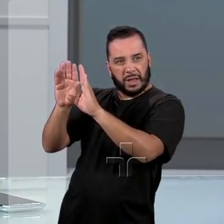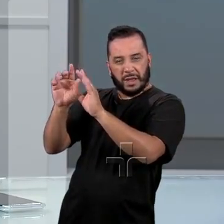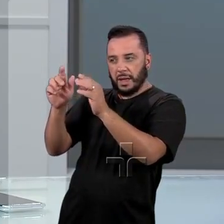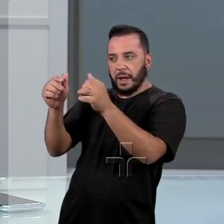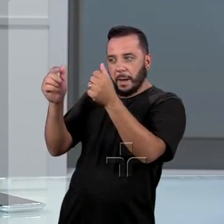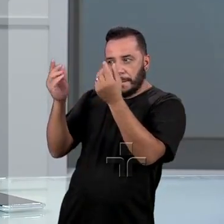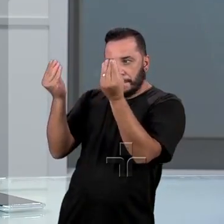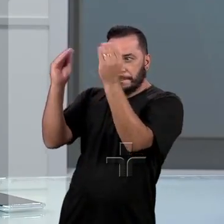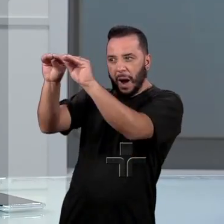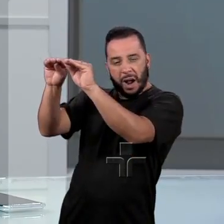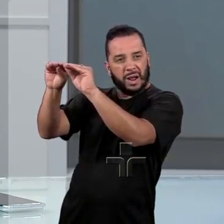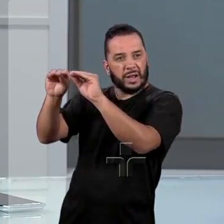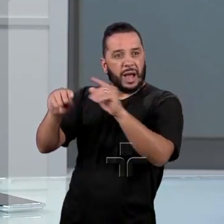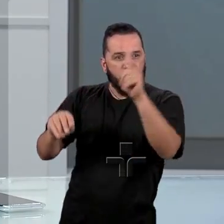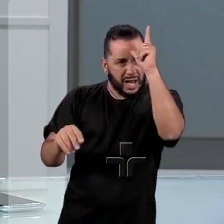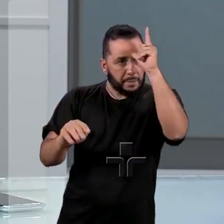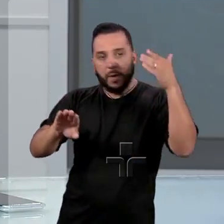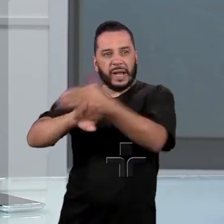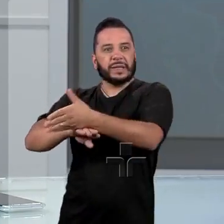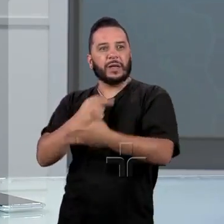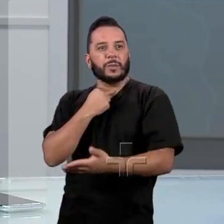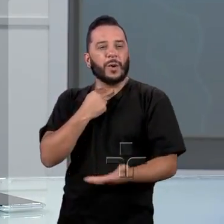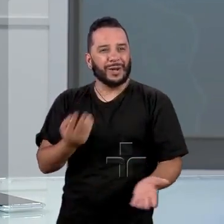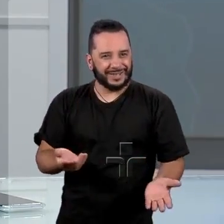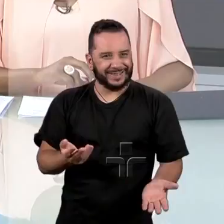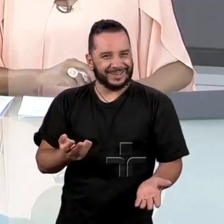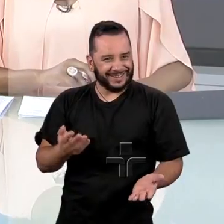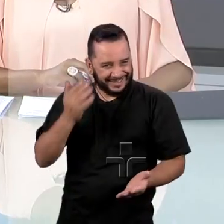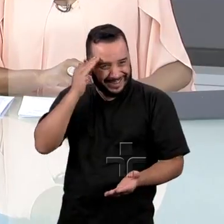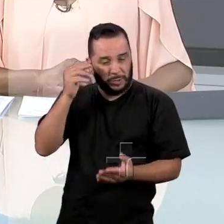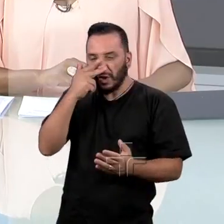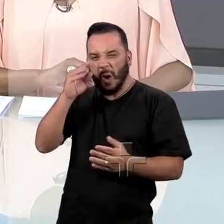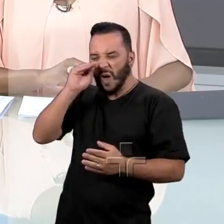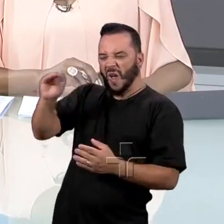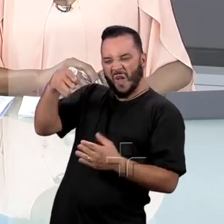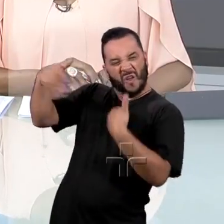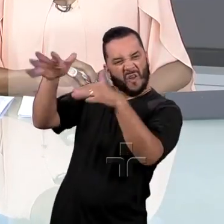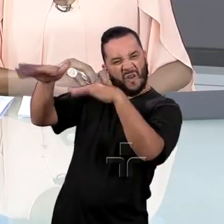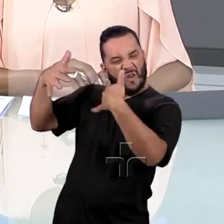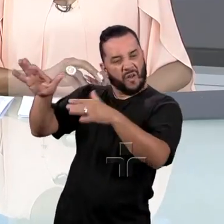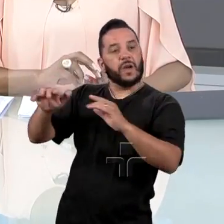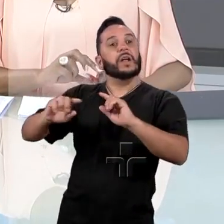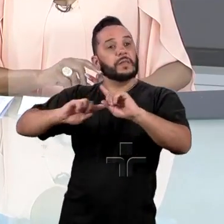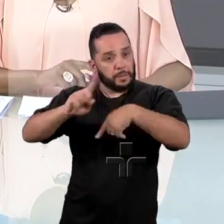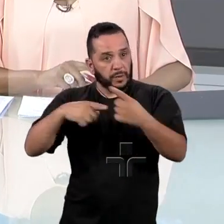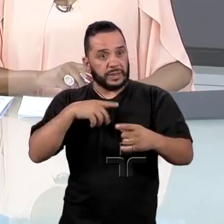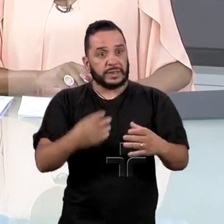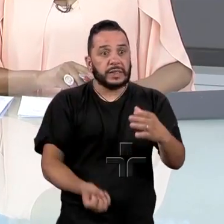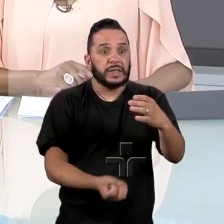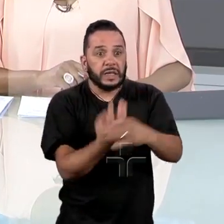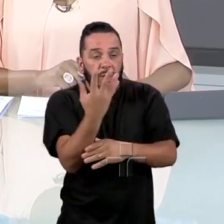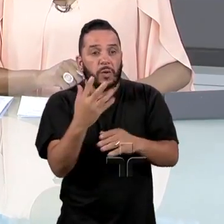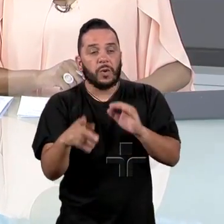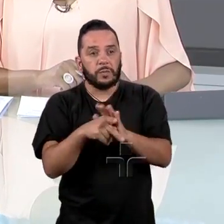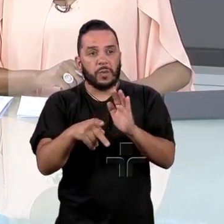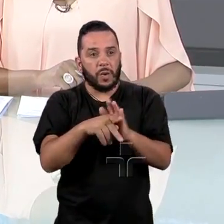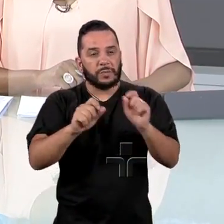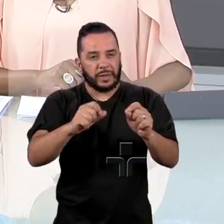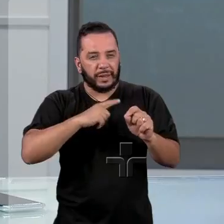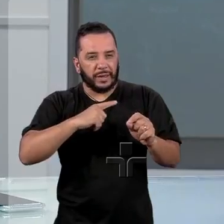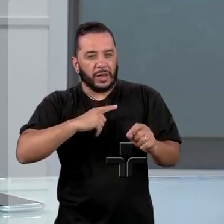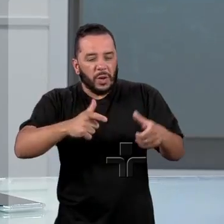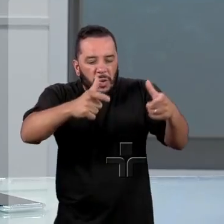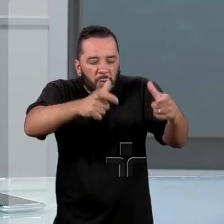segundo, segregar, terceiro, enclausurar, criar os campos de concentração e os guetos, antes dos campos, os